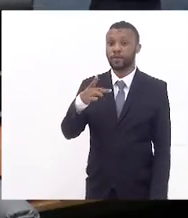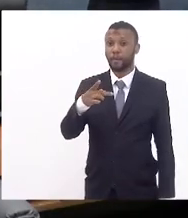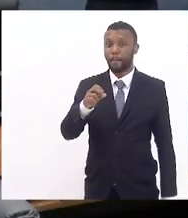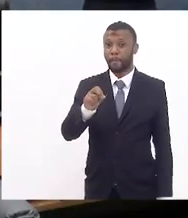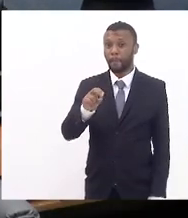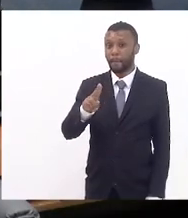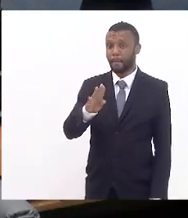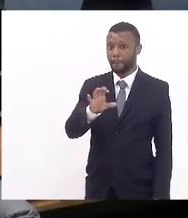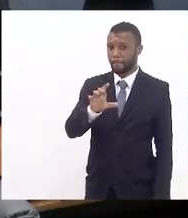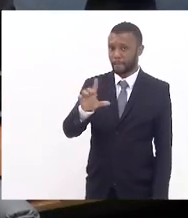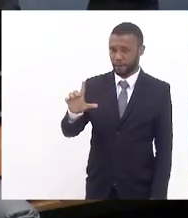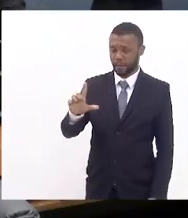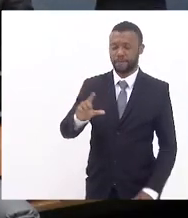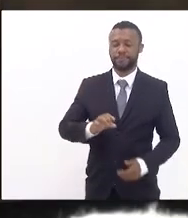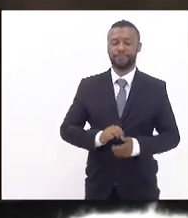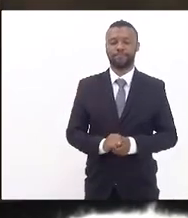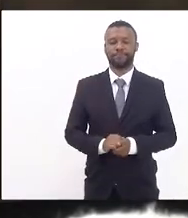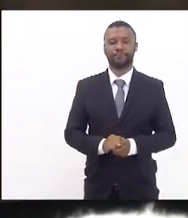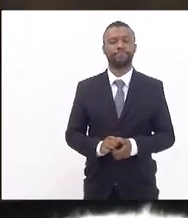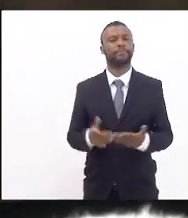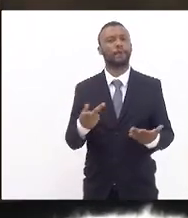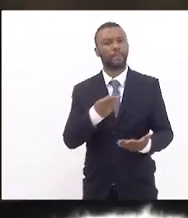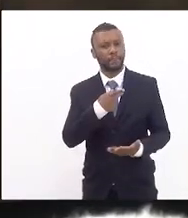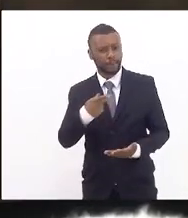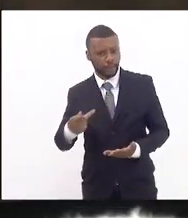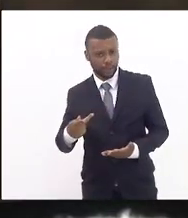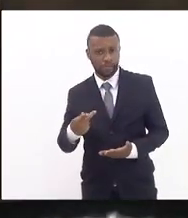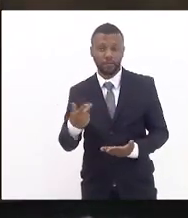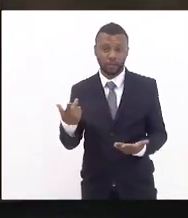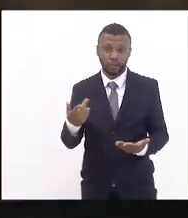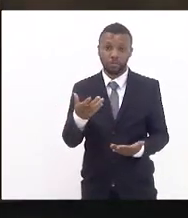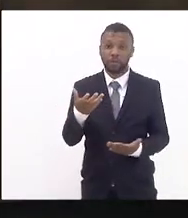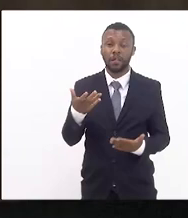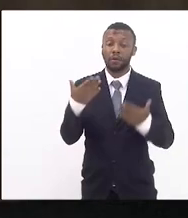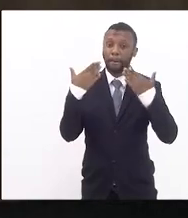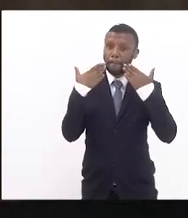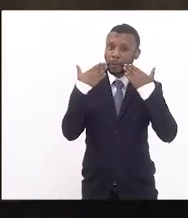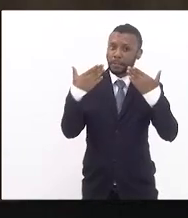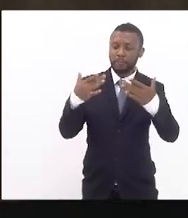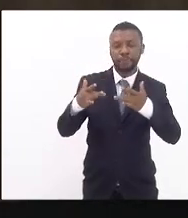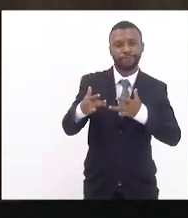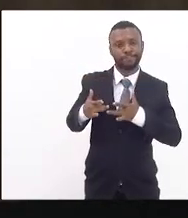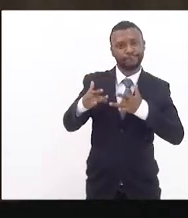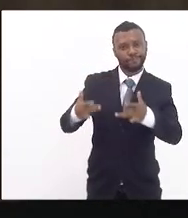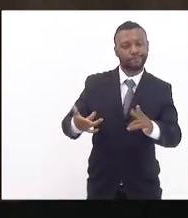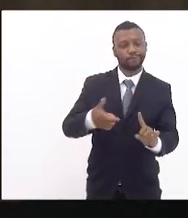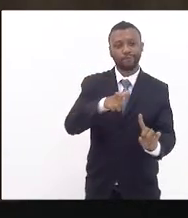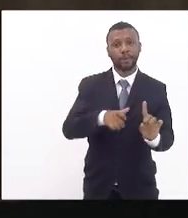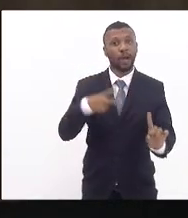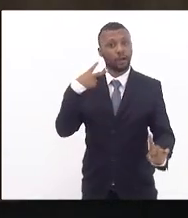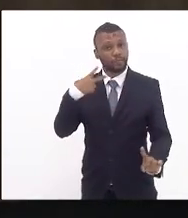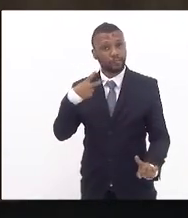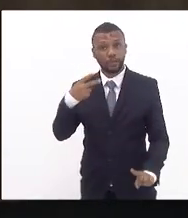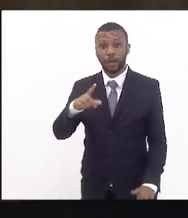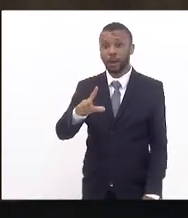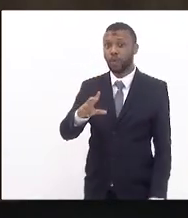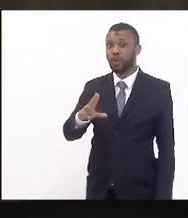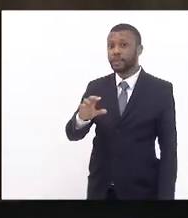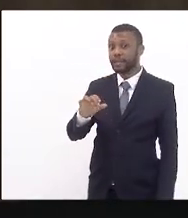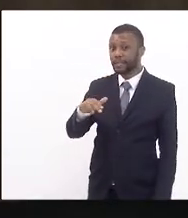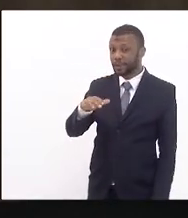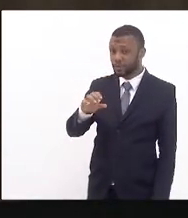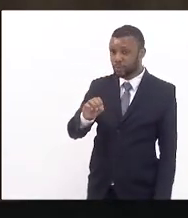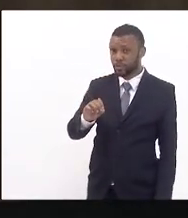além de externar a minha solidariedade ao vereador Luciano Serafim, do município